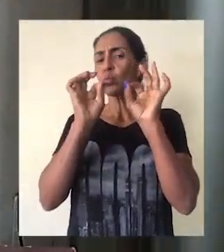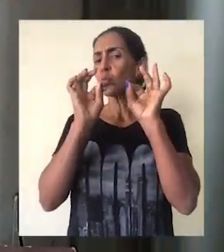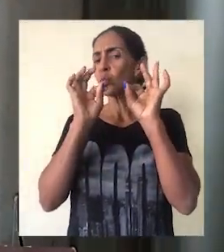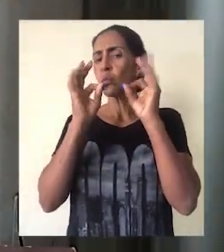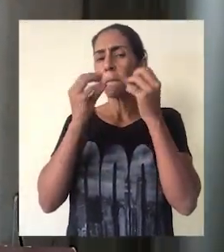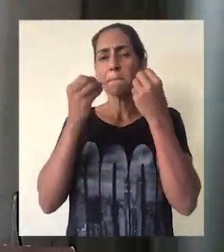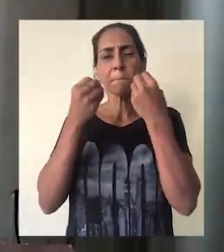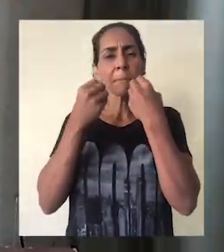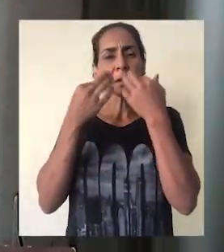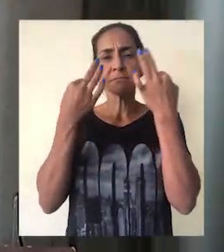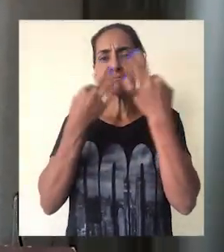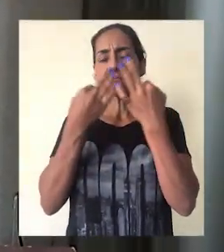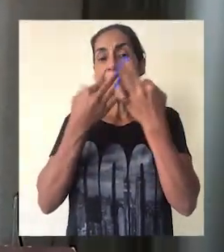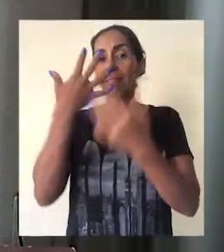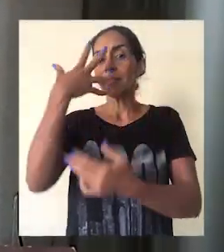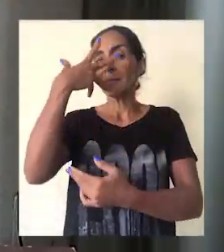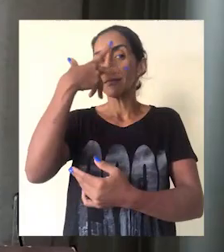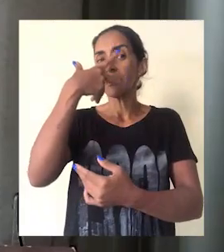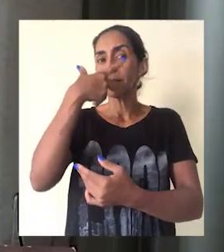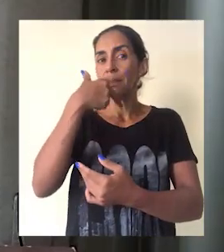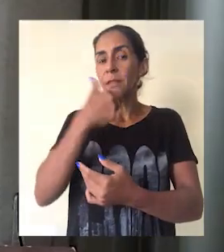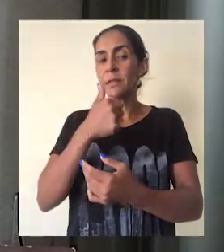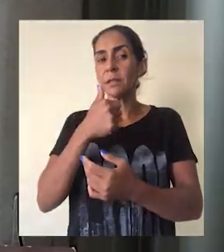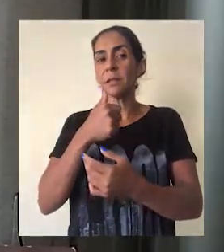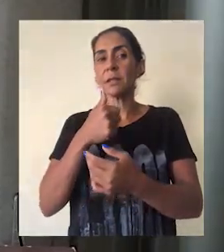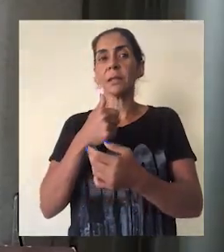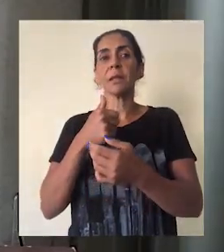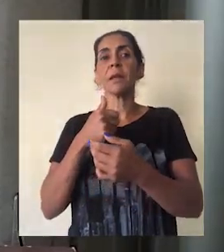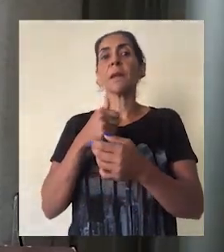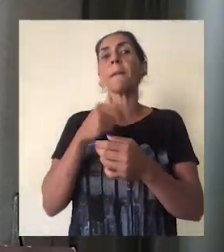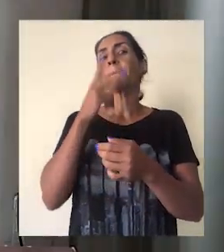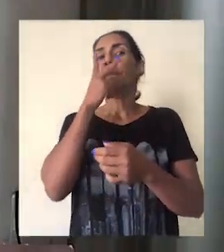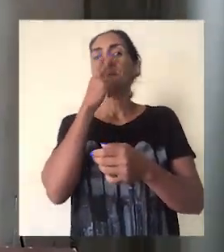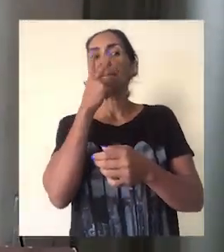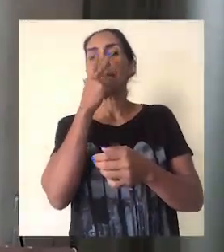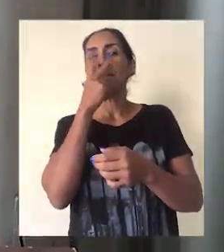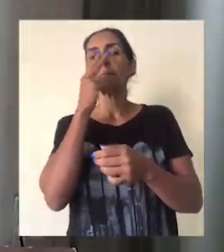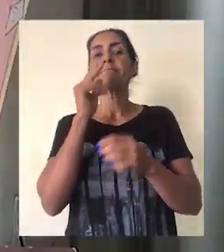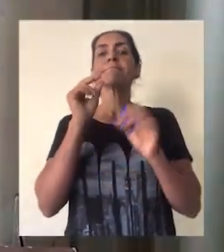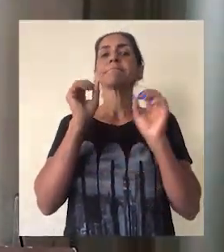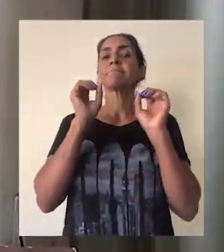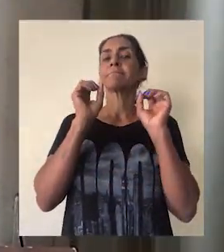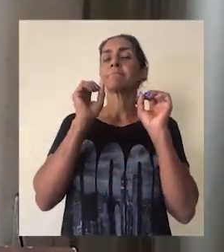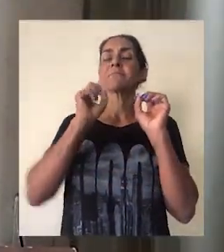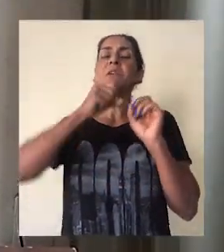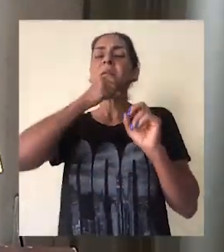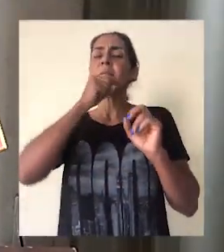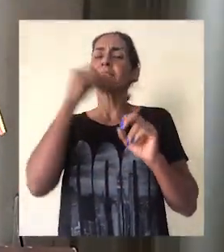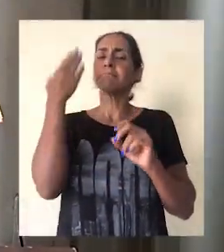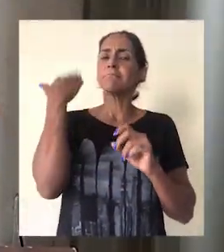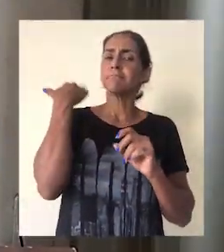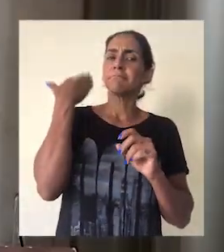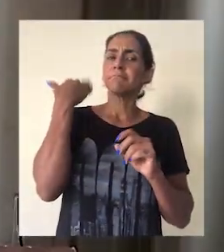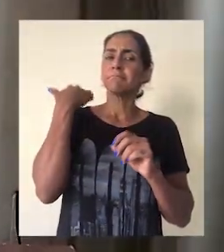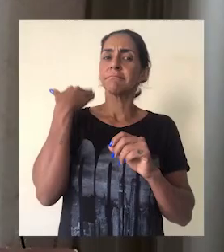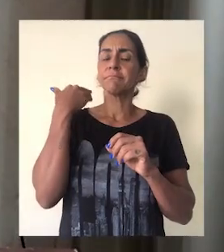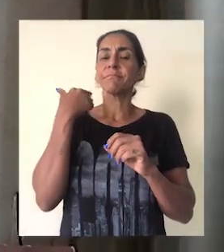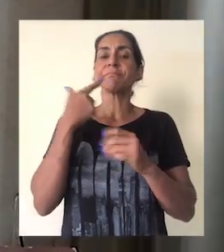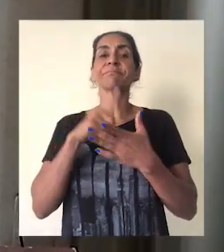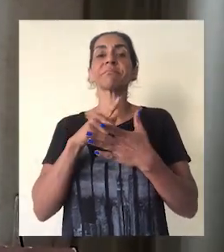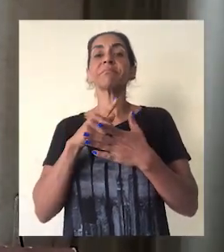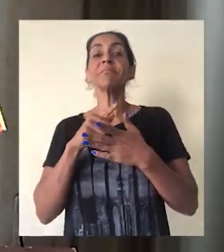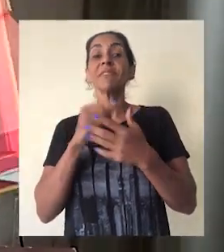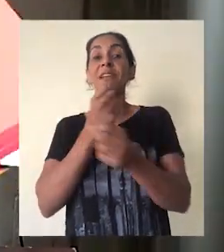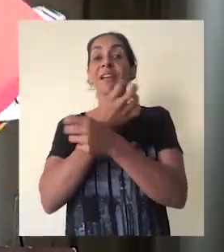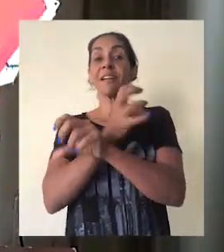Contracapa. Eu achei lindo também nessa capa que ela é bem minimalista, tem realmente só o que precisa. Aqui na segunda página a gente já tem a caveirinha da